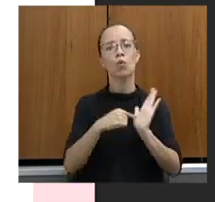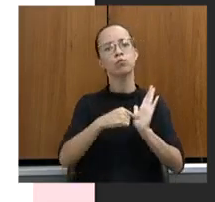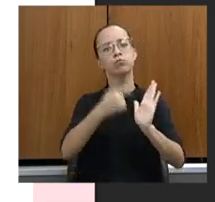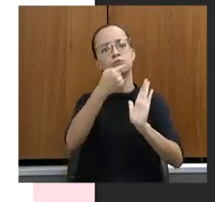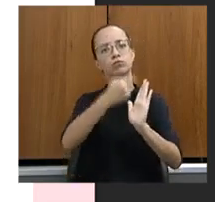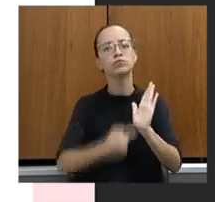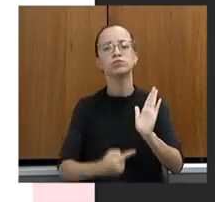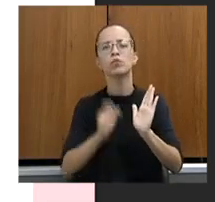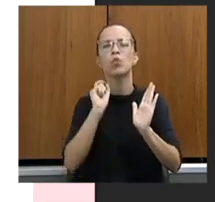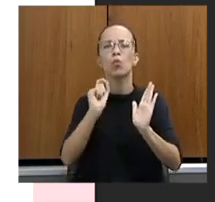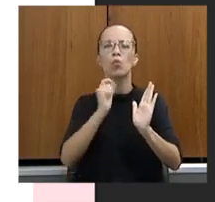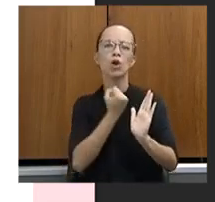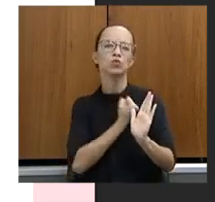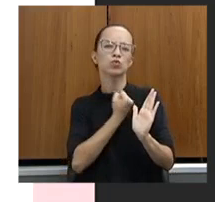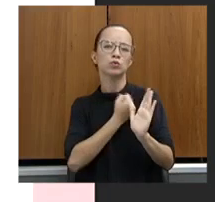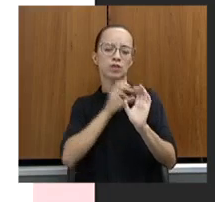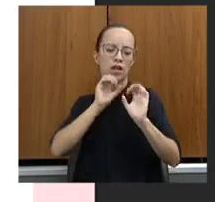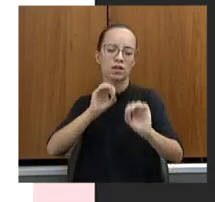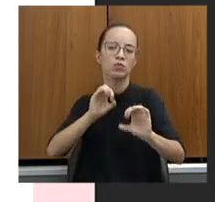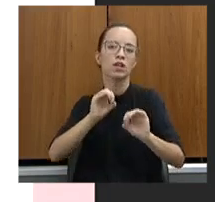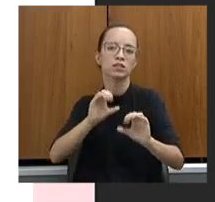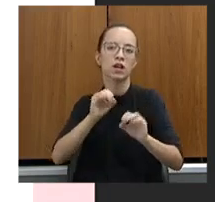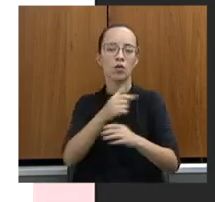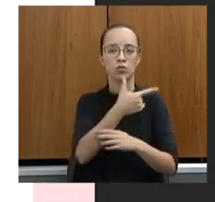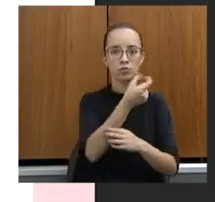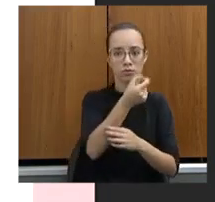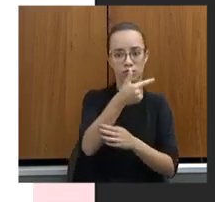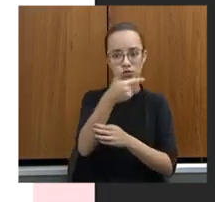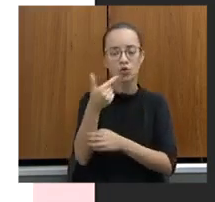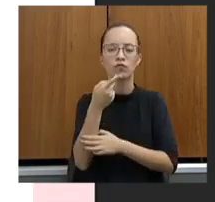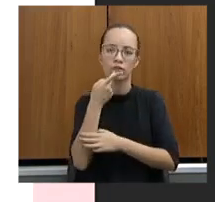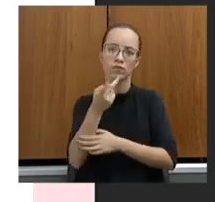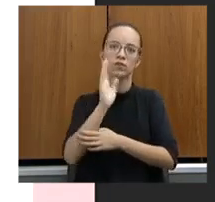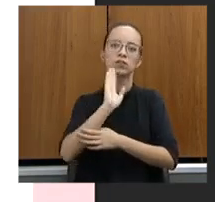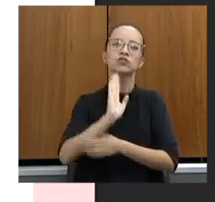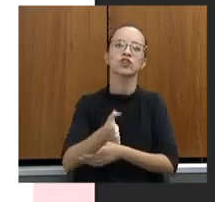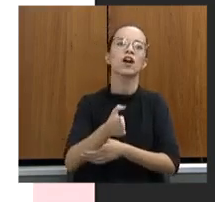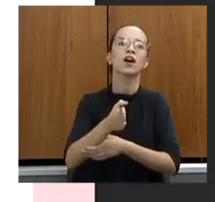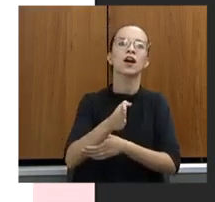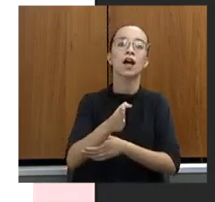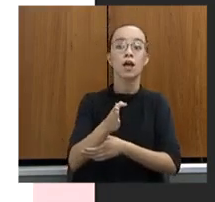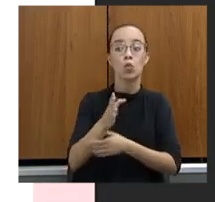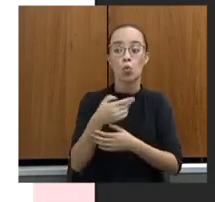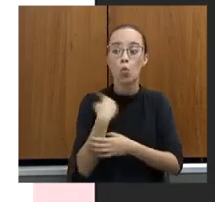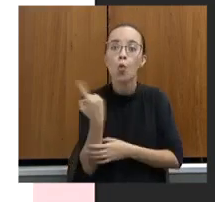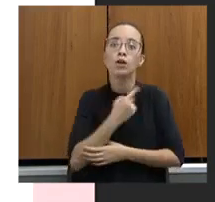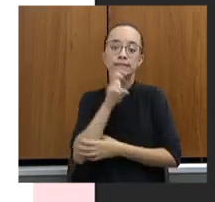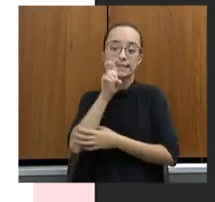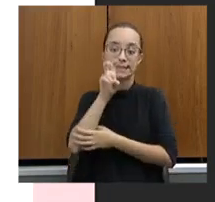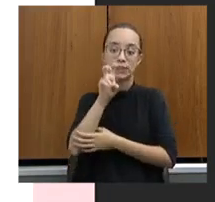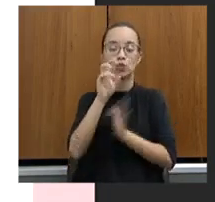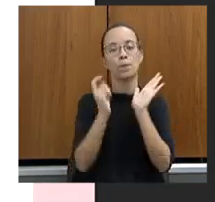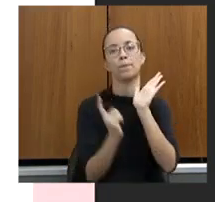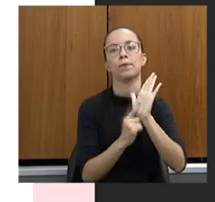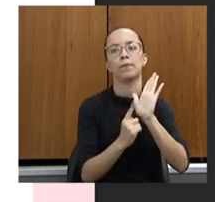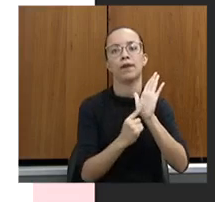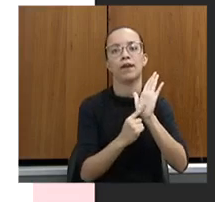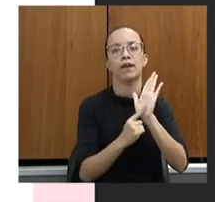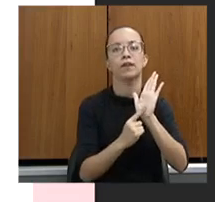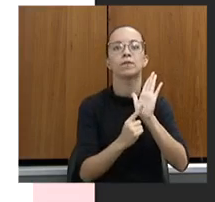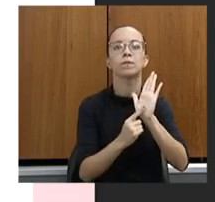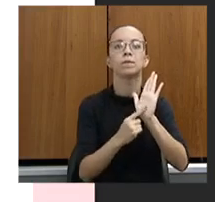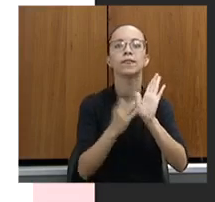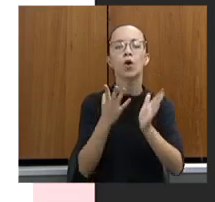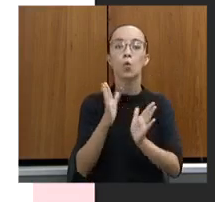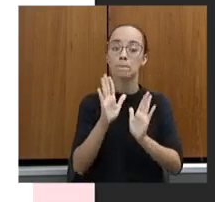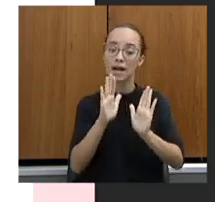índice da educação dos últimos anos ainda em 2022 como eu falei a execução tá no quinto bimestre então ainda o mínimo